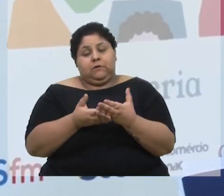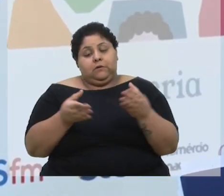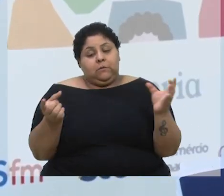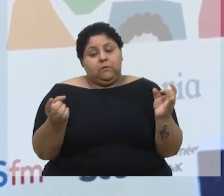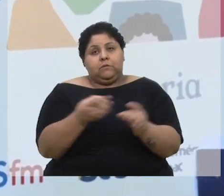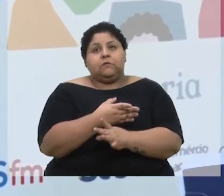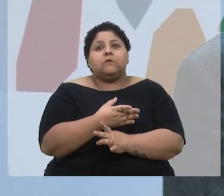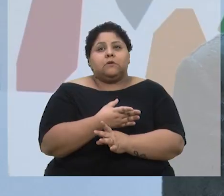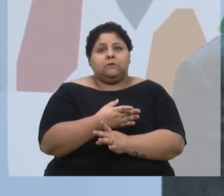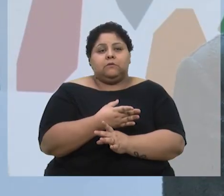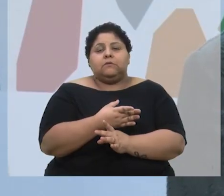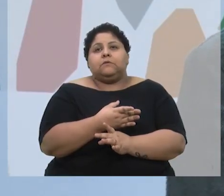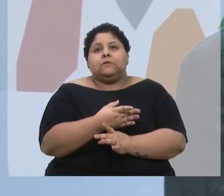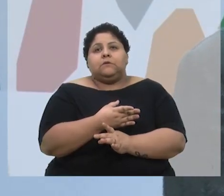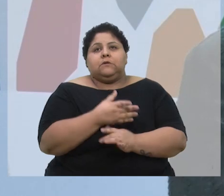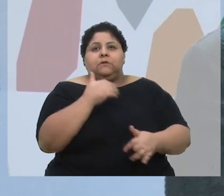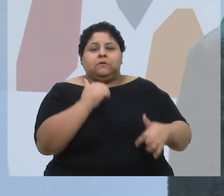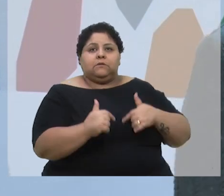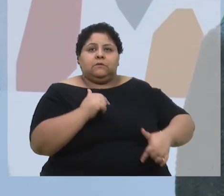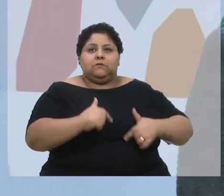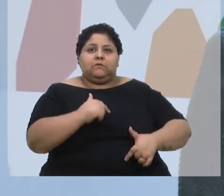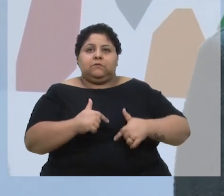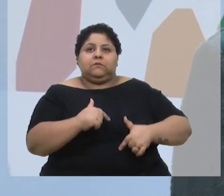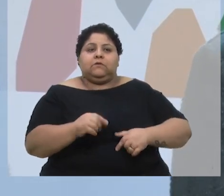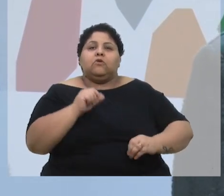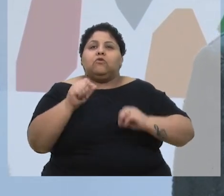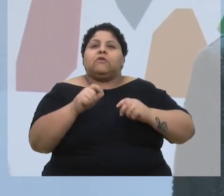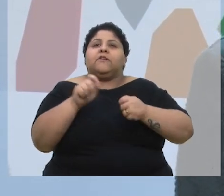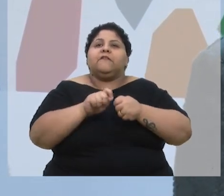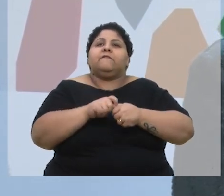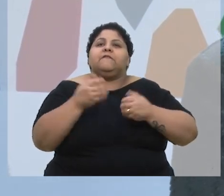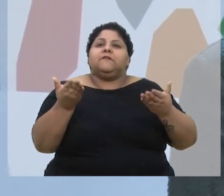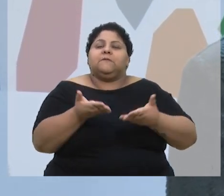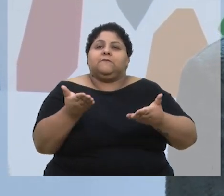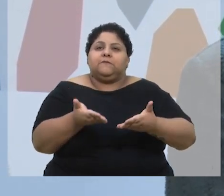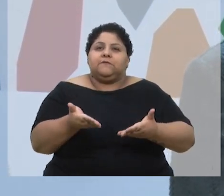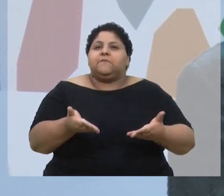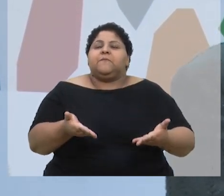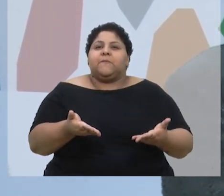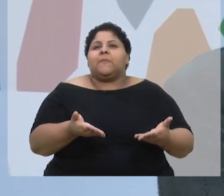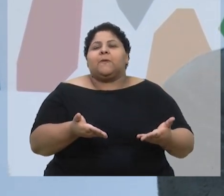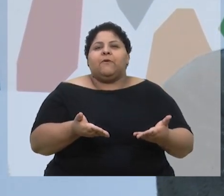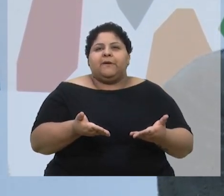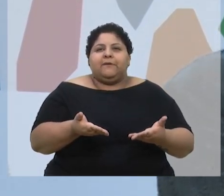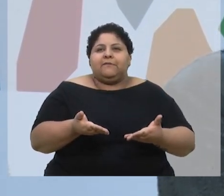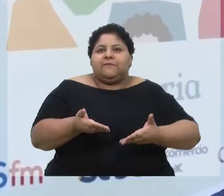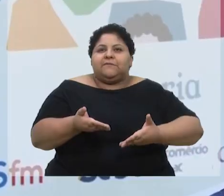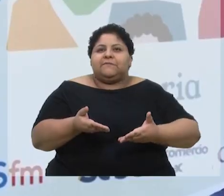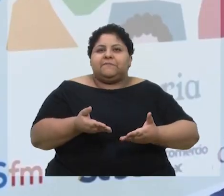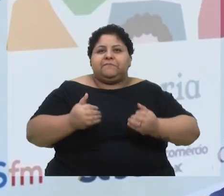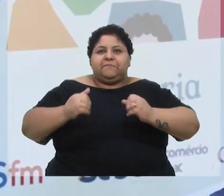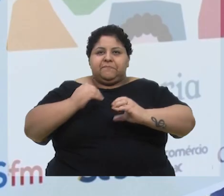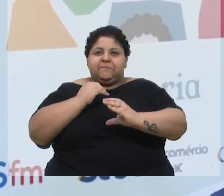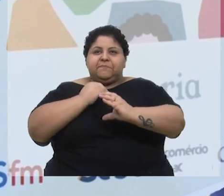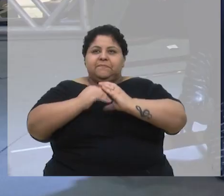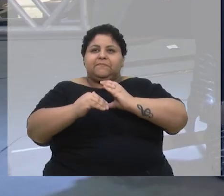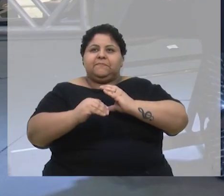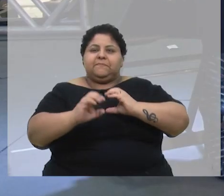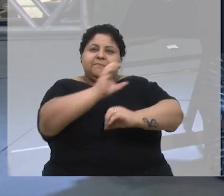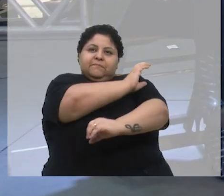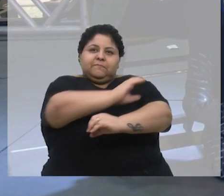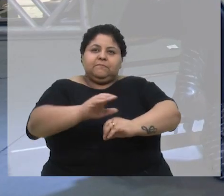dom que elas têm, né? Contar um pouquinho mais. E a gente vai perguntar para elas como que surgiu. Vocês podem se apresentar,